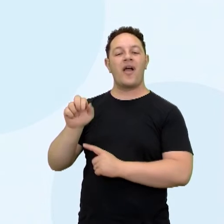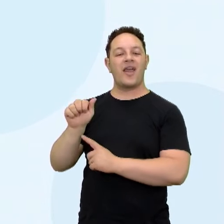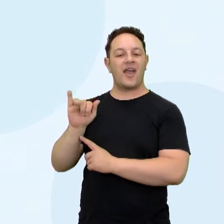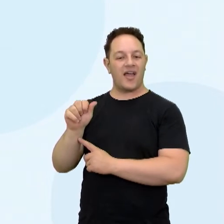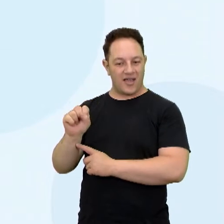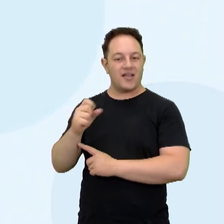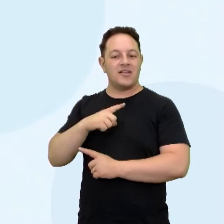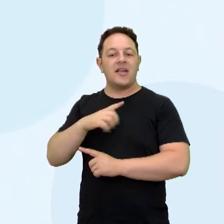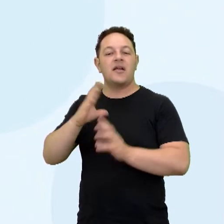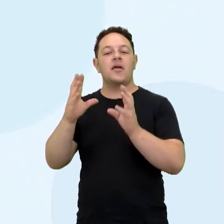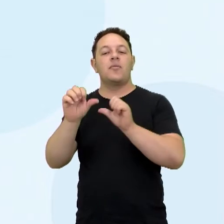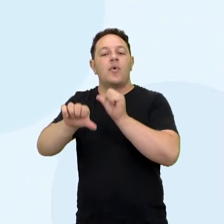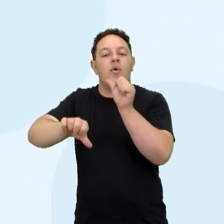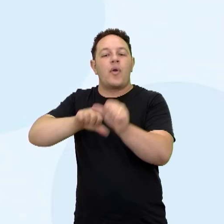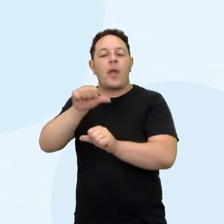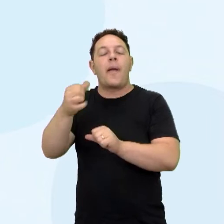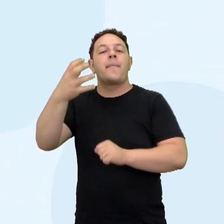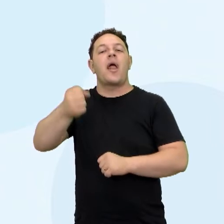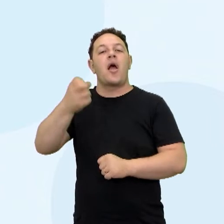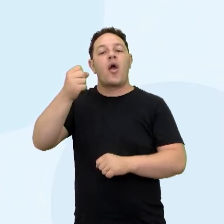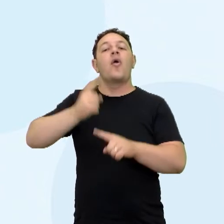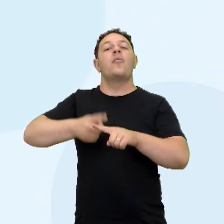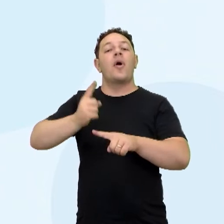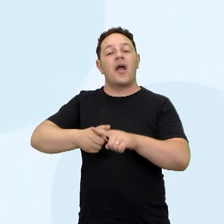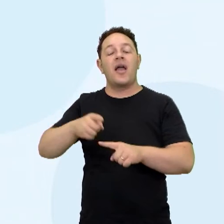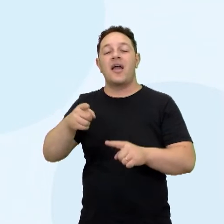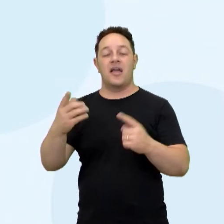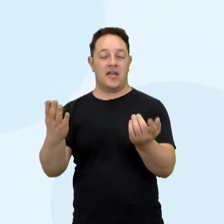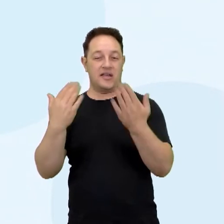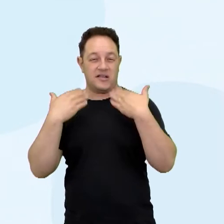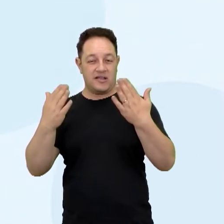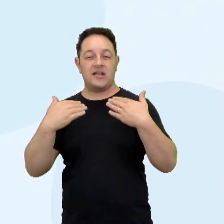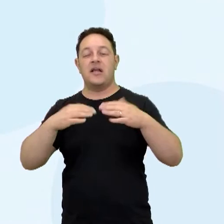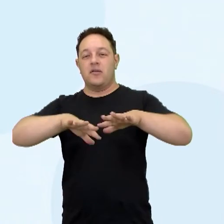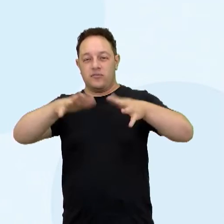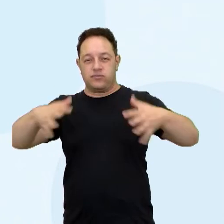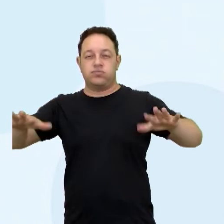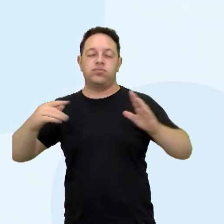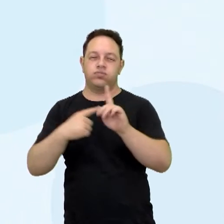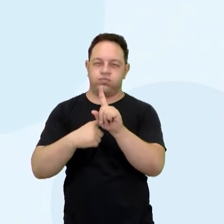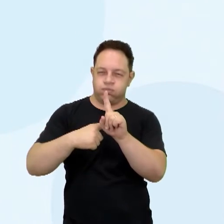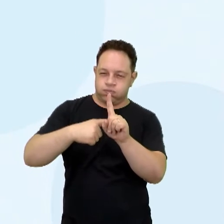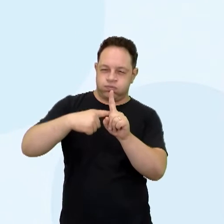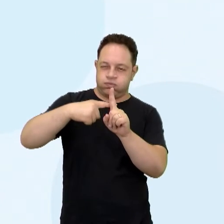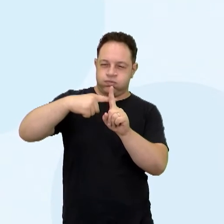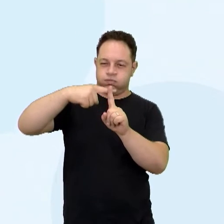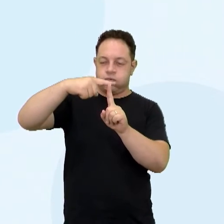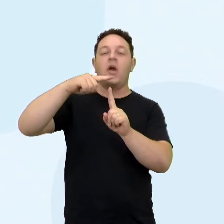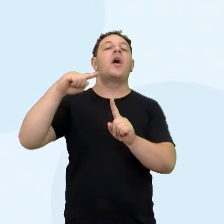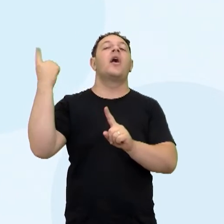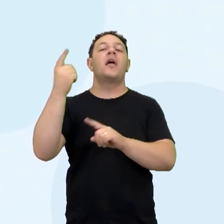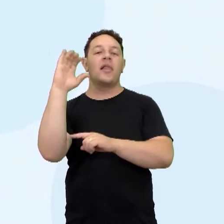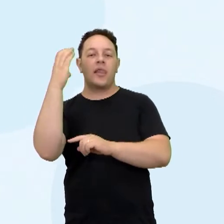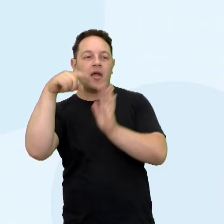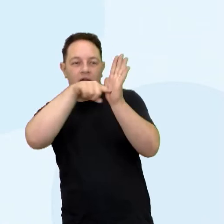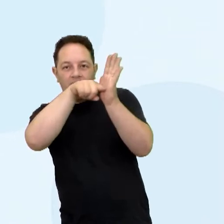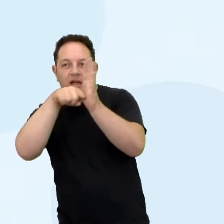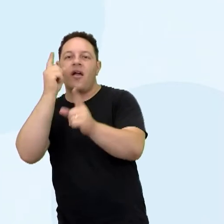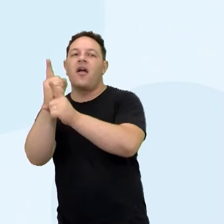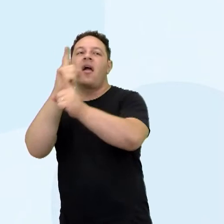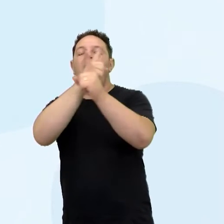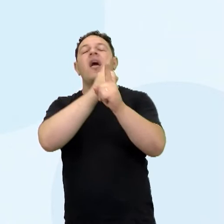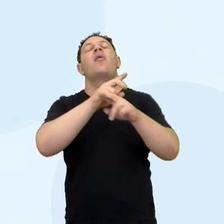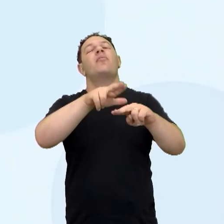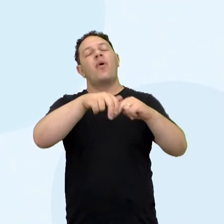que é um problema aí do aumento de temperatura dos oceanos, que os cientistas falam que é a questão aí do aquecimento global,